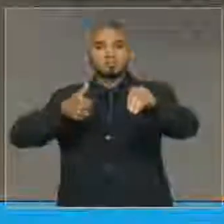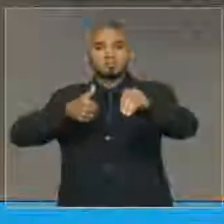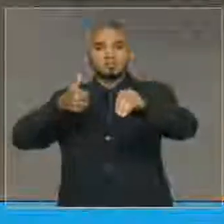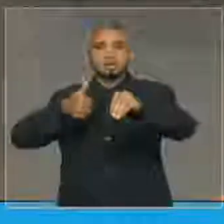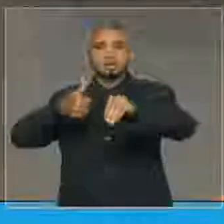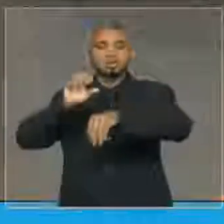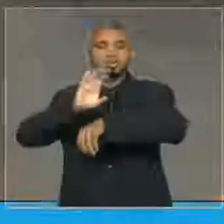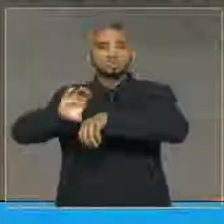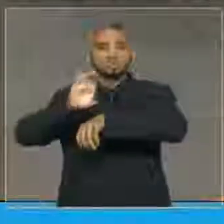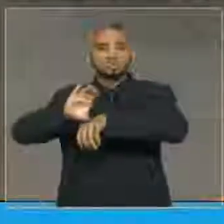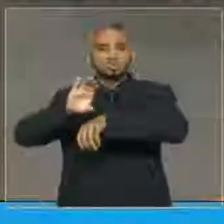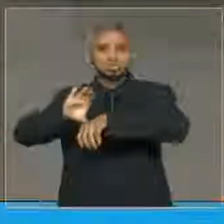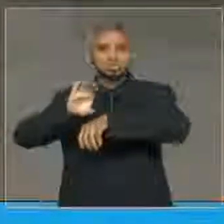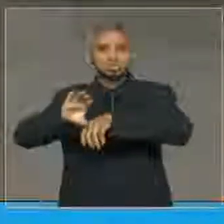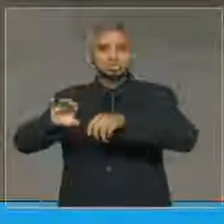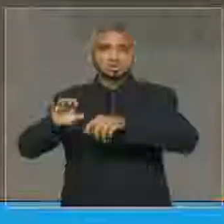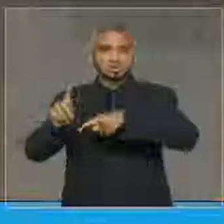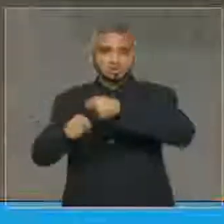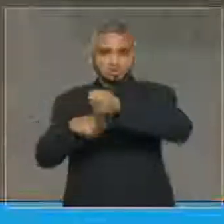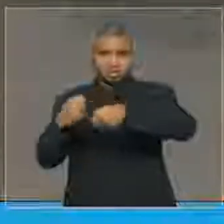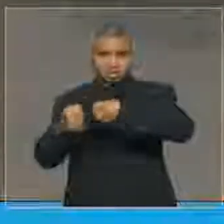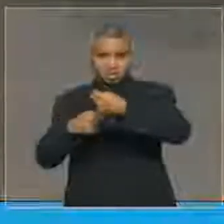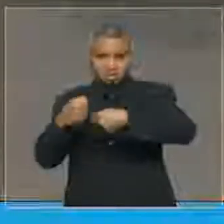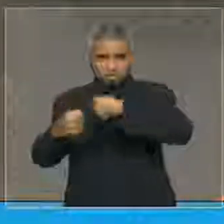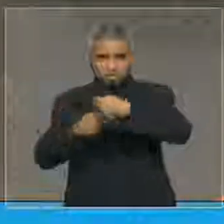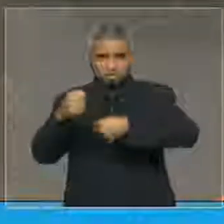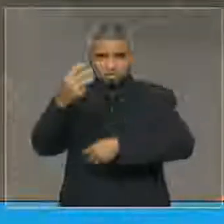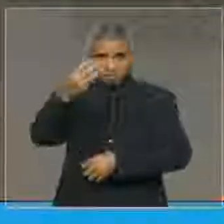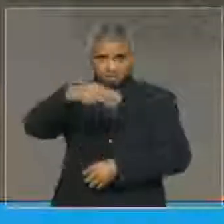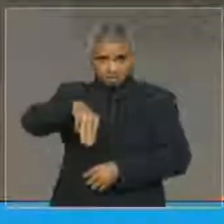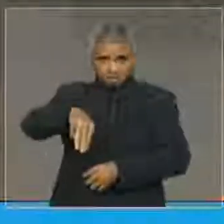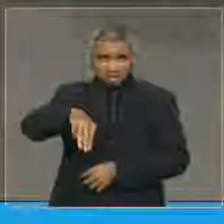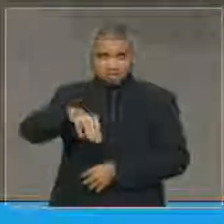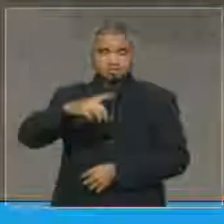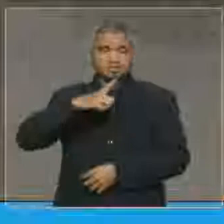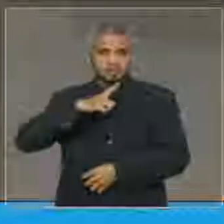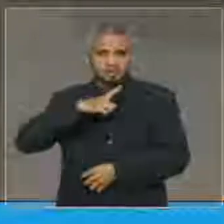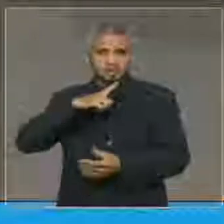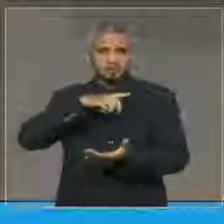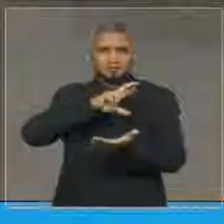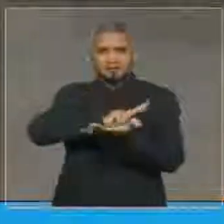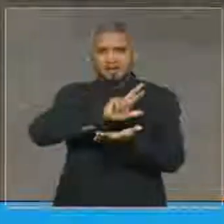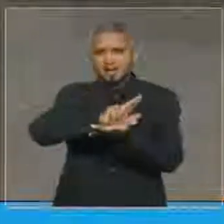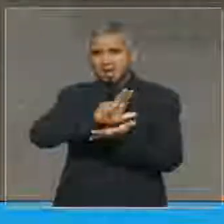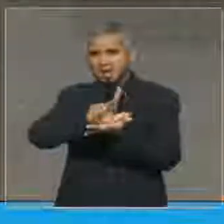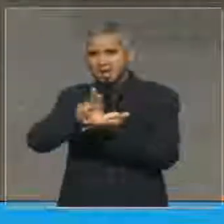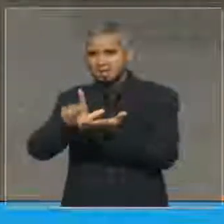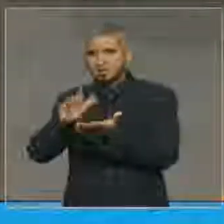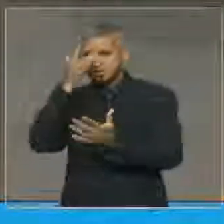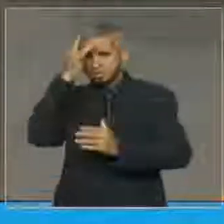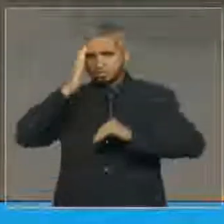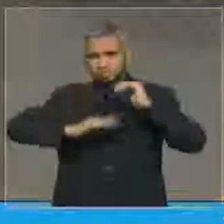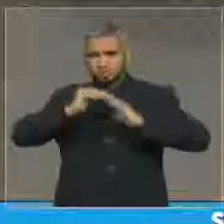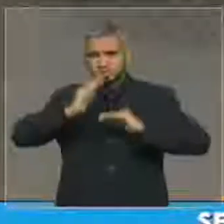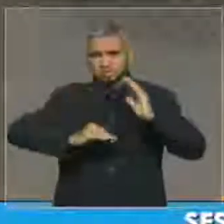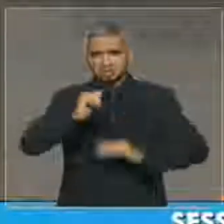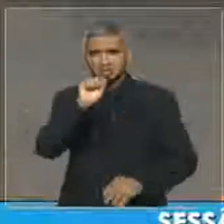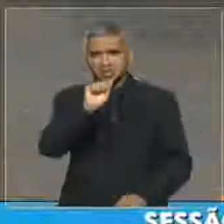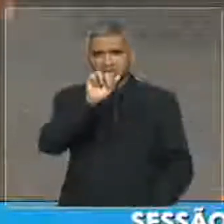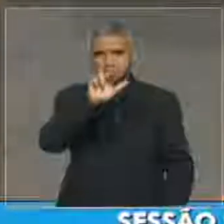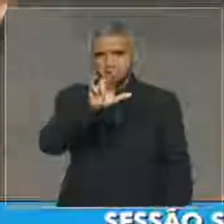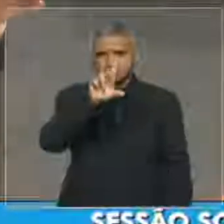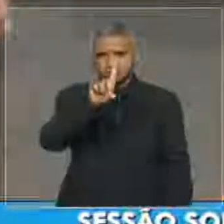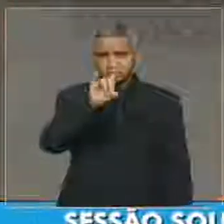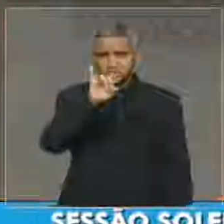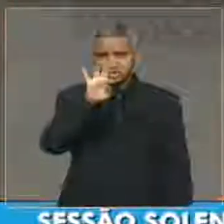do Maranhão, onde pontificavam vários auditores fiscais da Receita Federal, como José Mário Ribeiro da Costa,